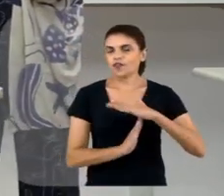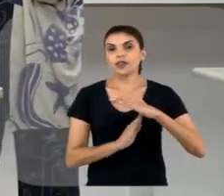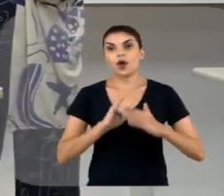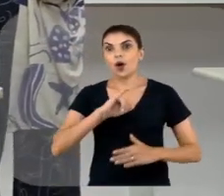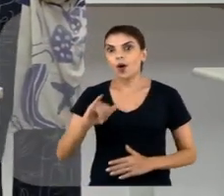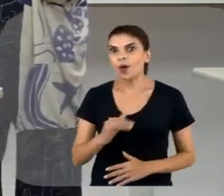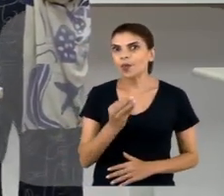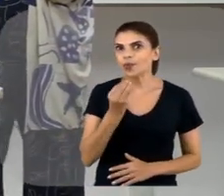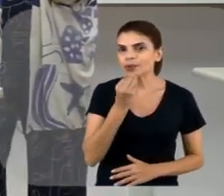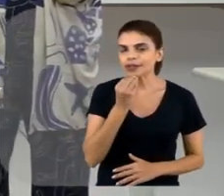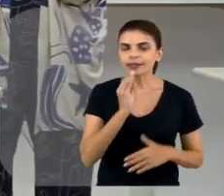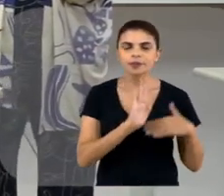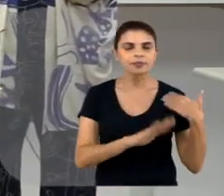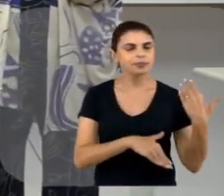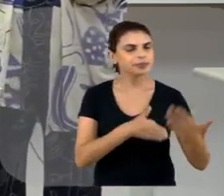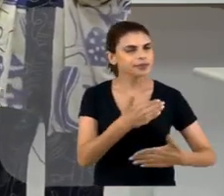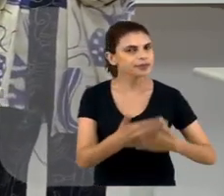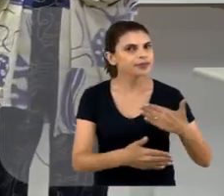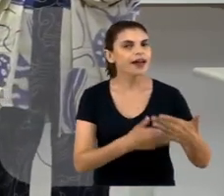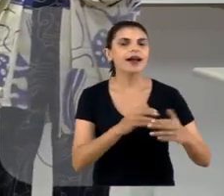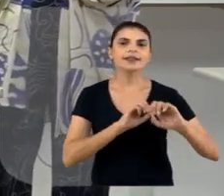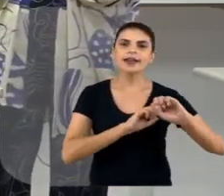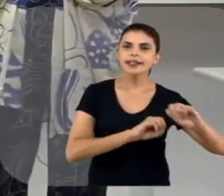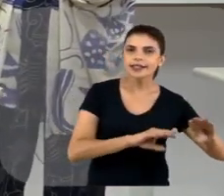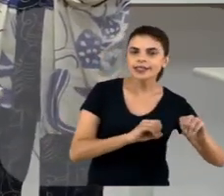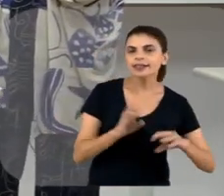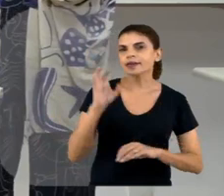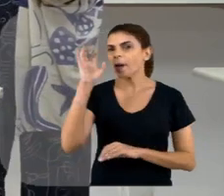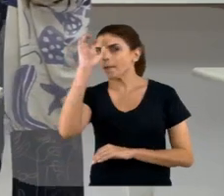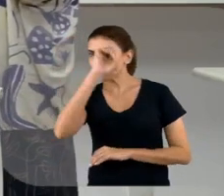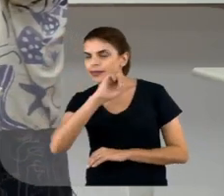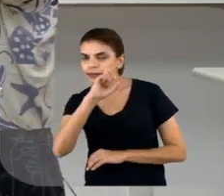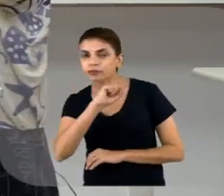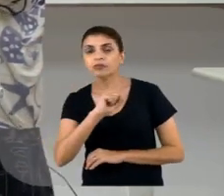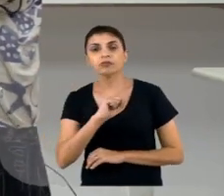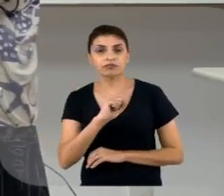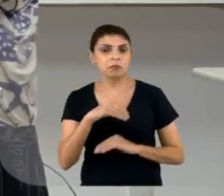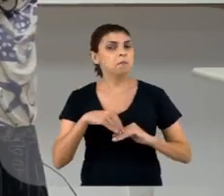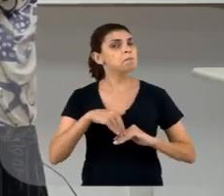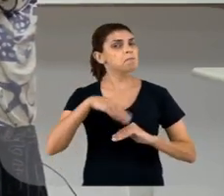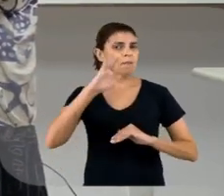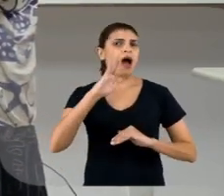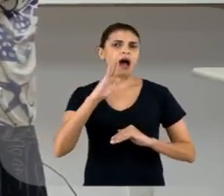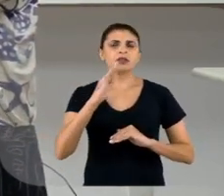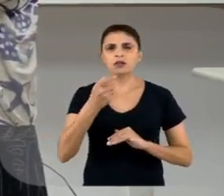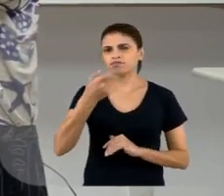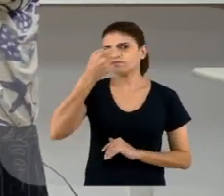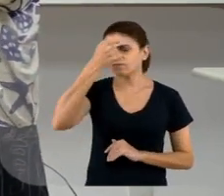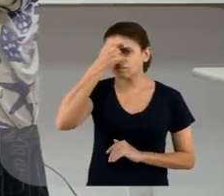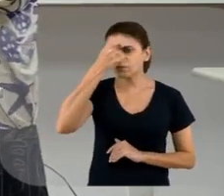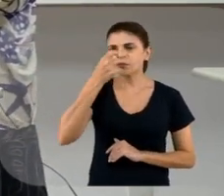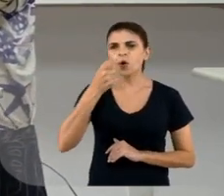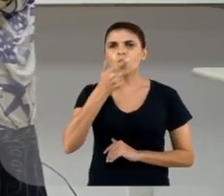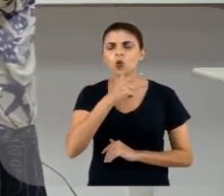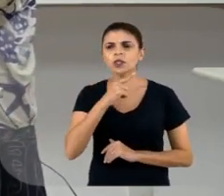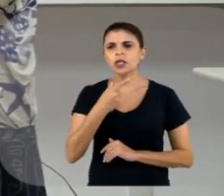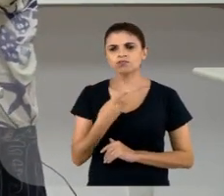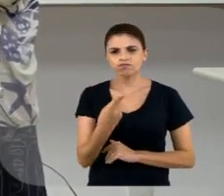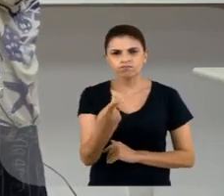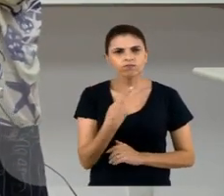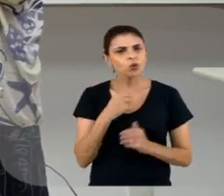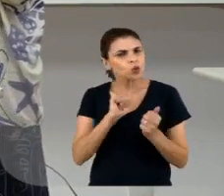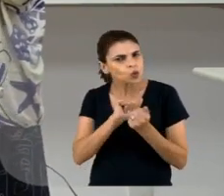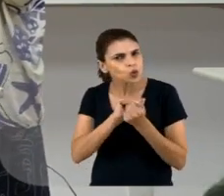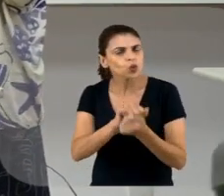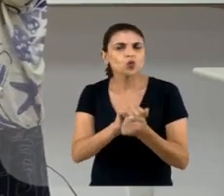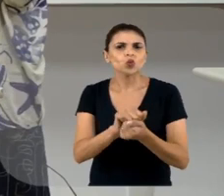a oportunidade, os processos de ensino e aprendizagem. É muito mais sobre construir um conhecimento junto,